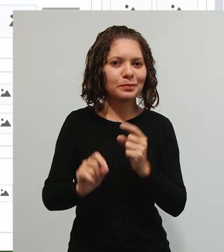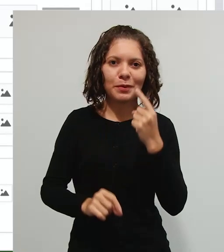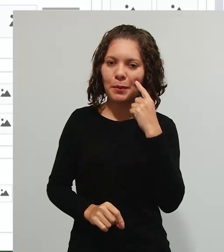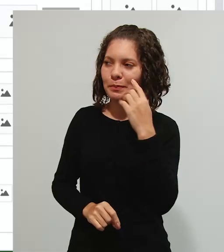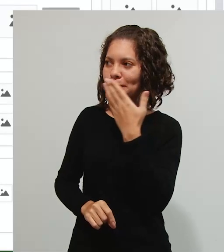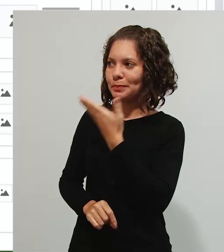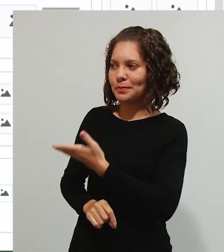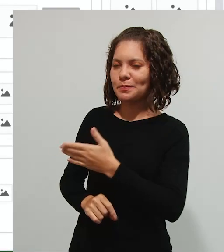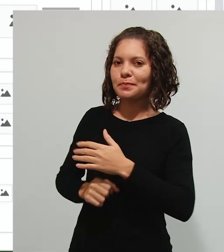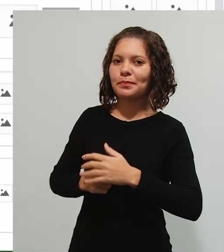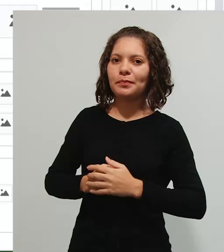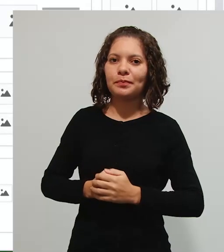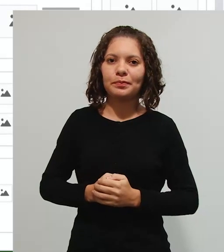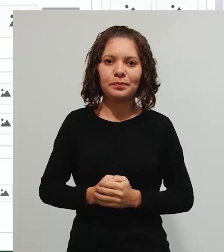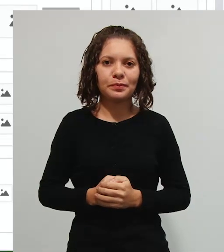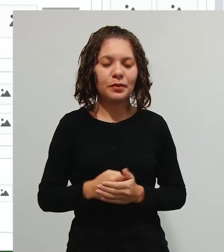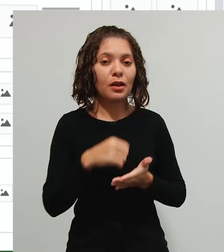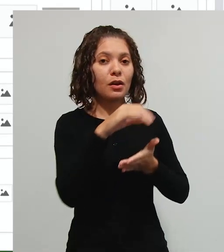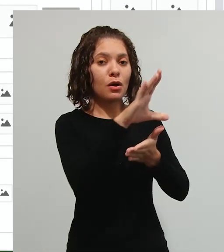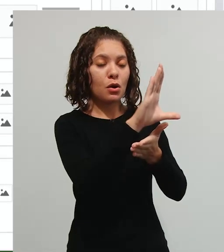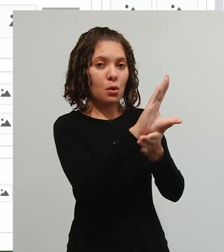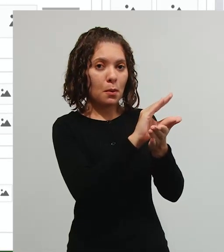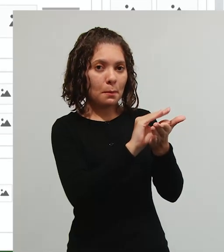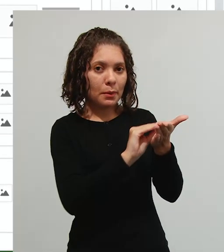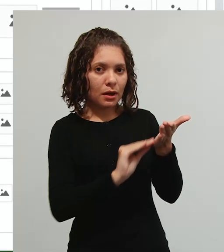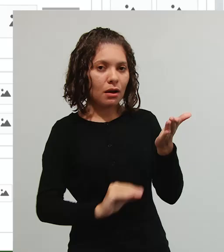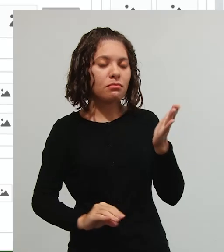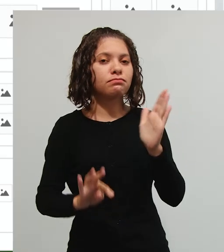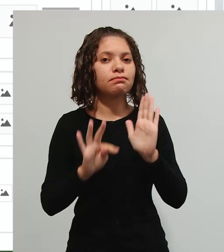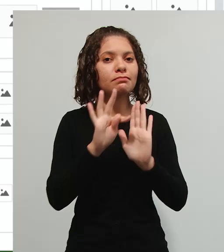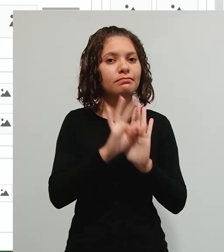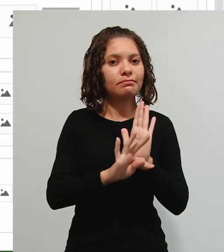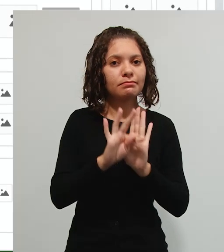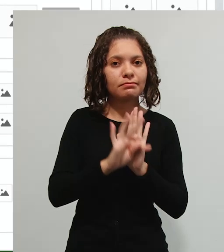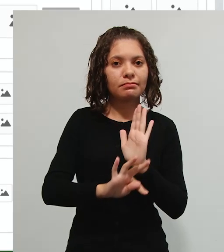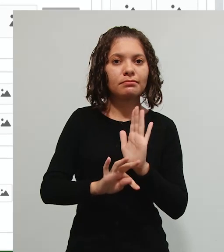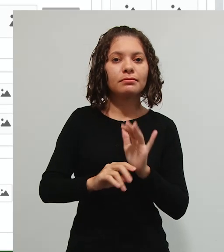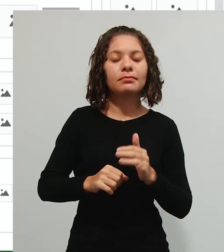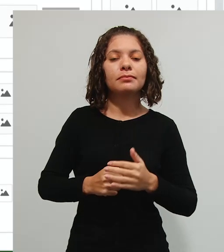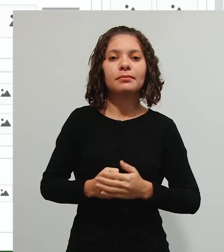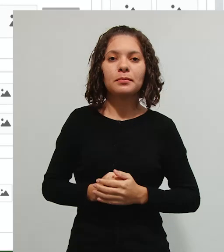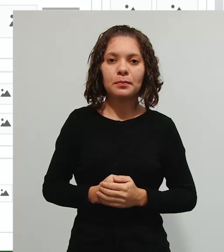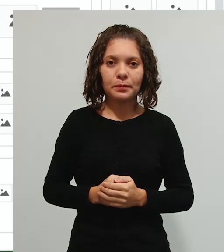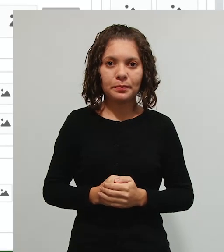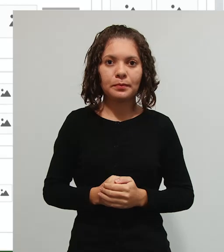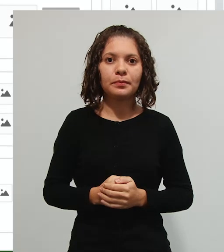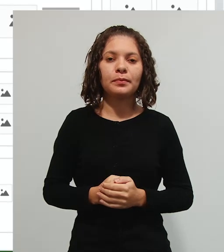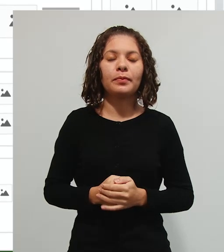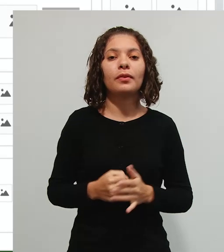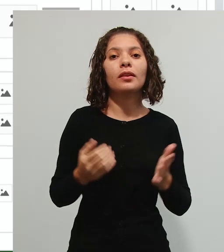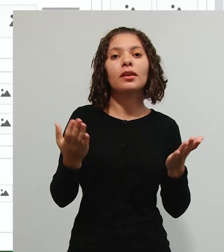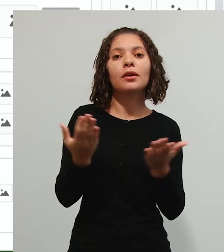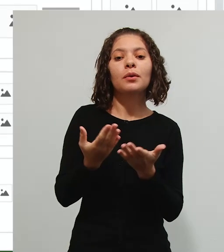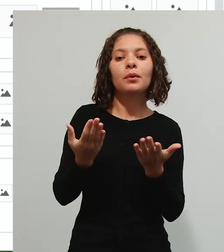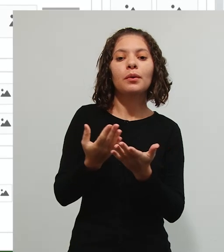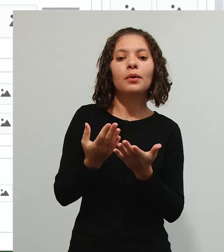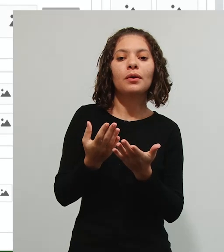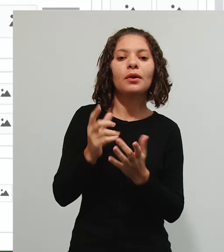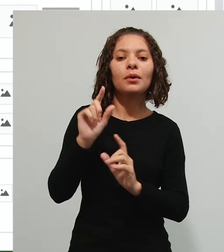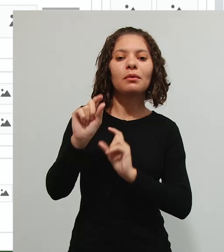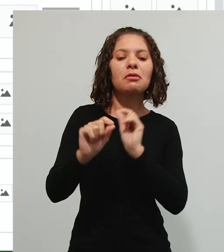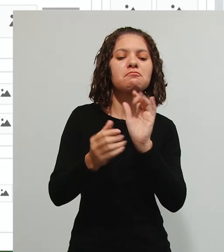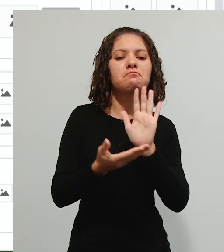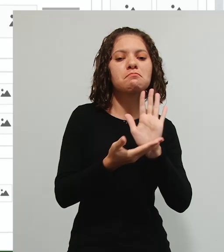né, Ctrl C no seu computador, né, vou colocar aqui, não quero esse daqui,